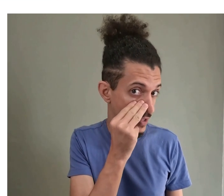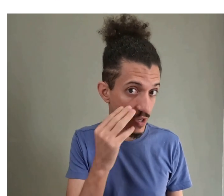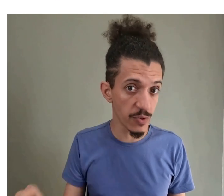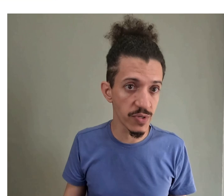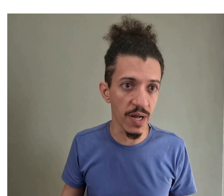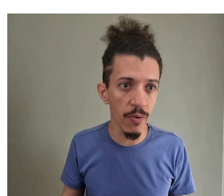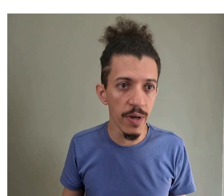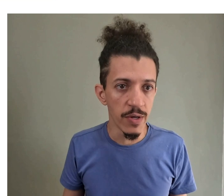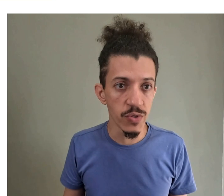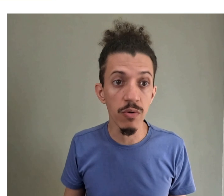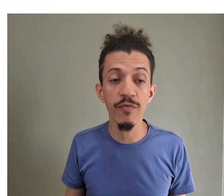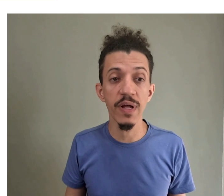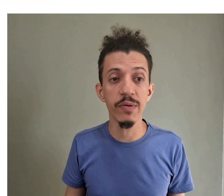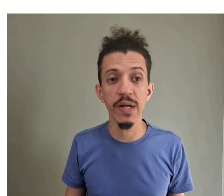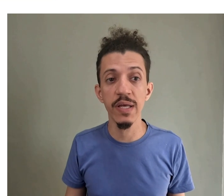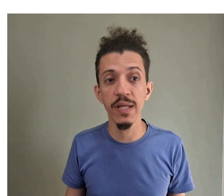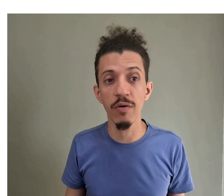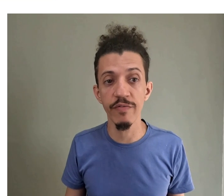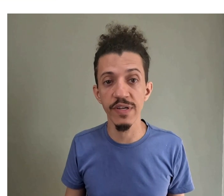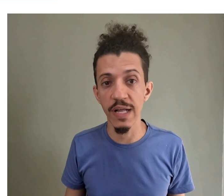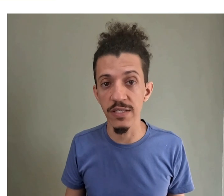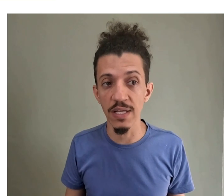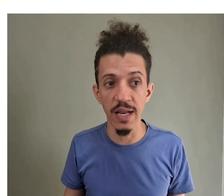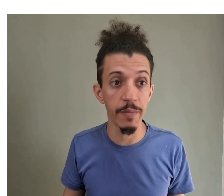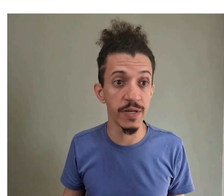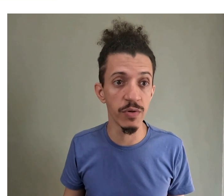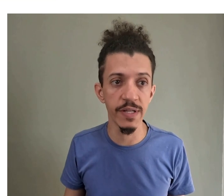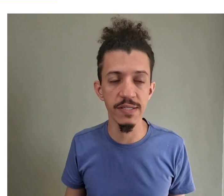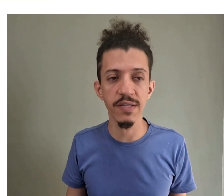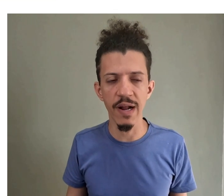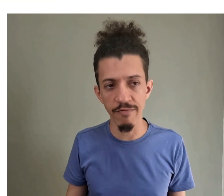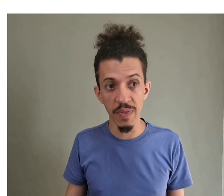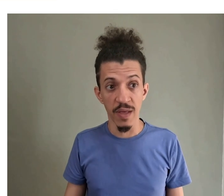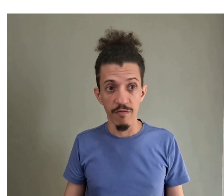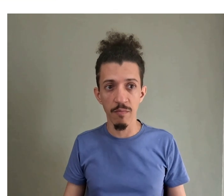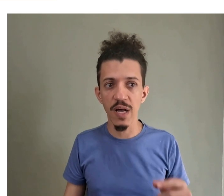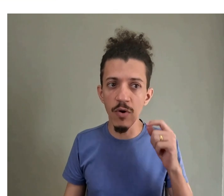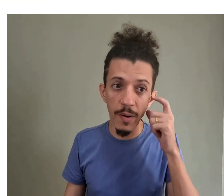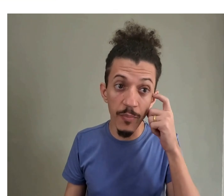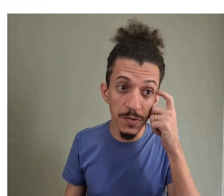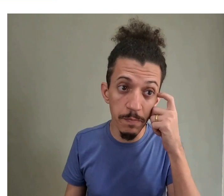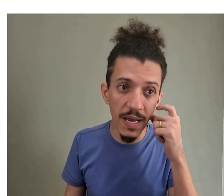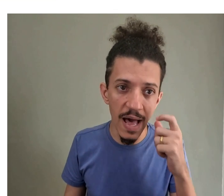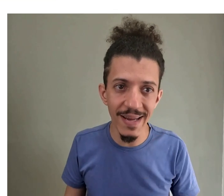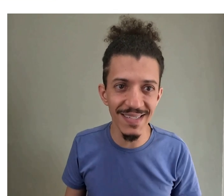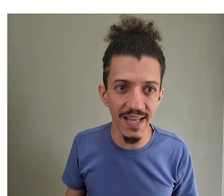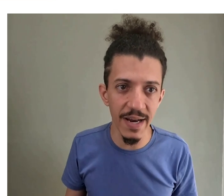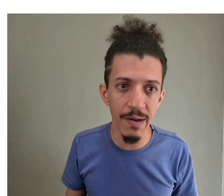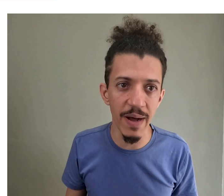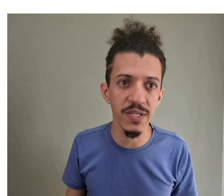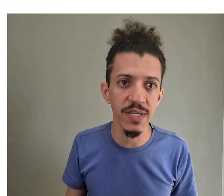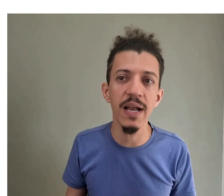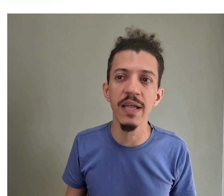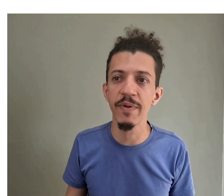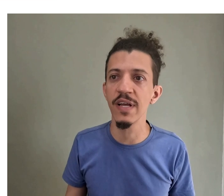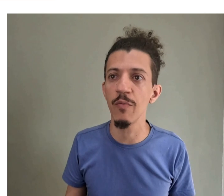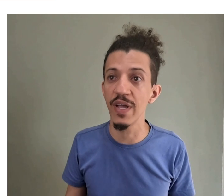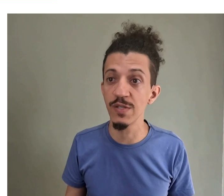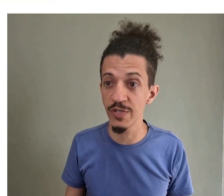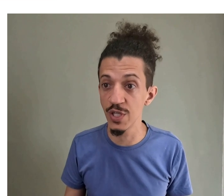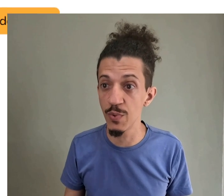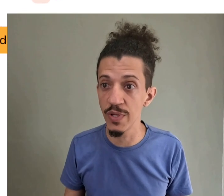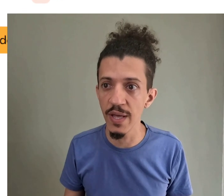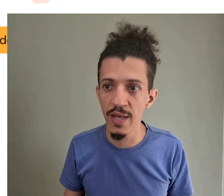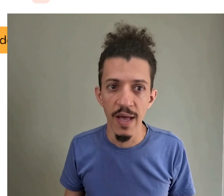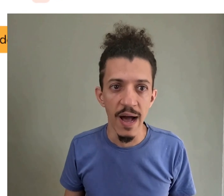Barreto, esse aqui é o meu sinal, sou cofundador aqui da Universidade da Libras e Unidestrava, e vamos agora para os pilares da gramática da Libras, realmente,